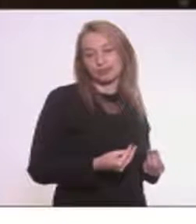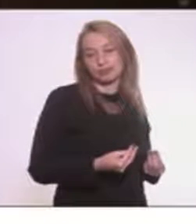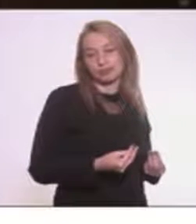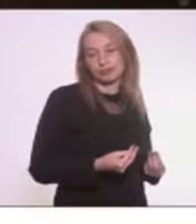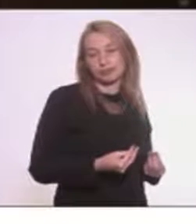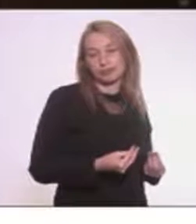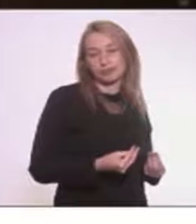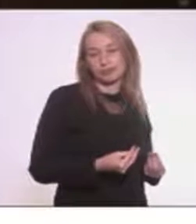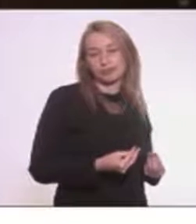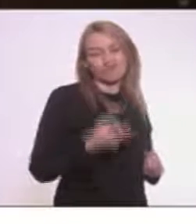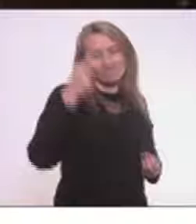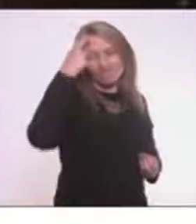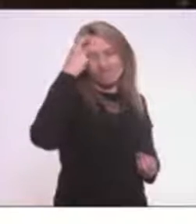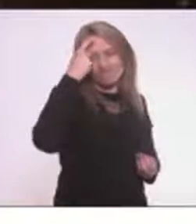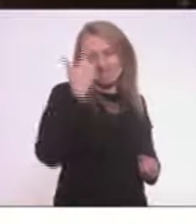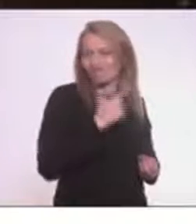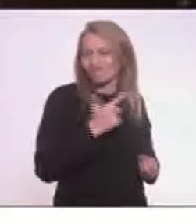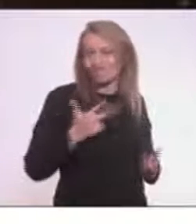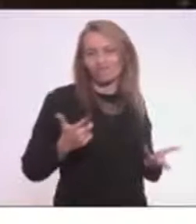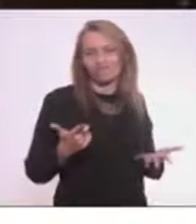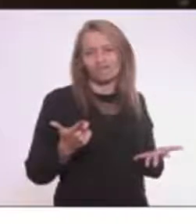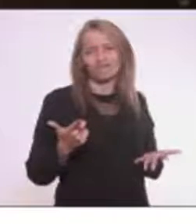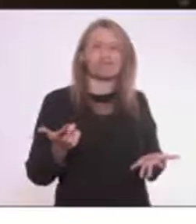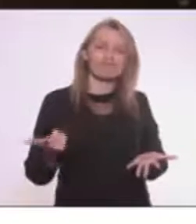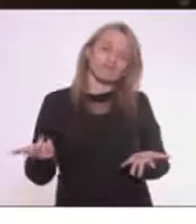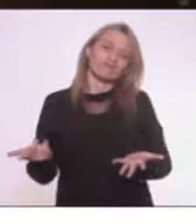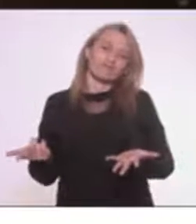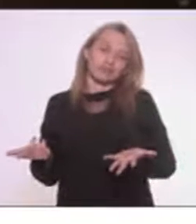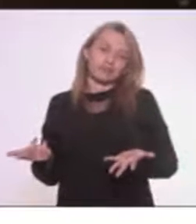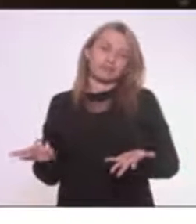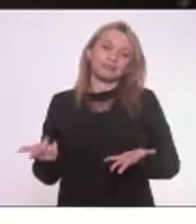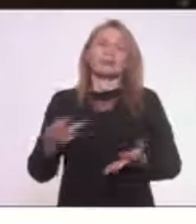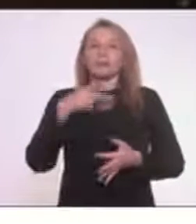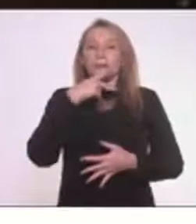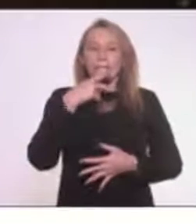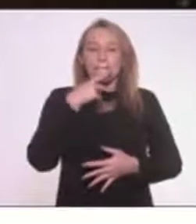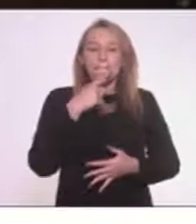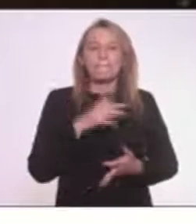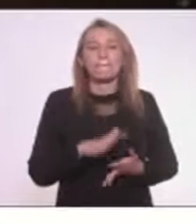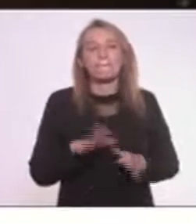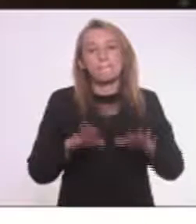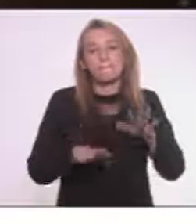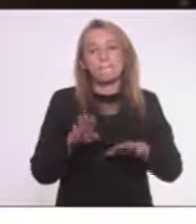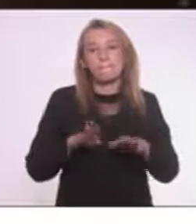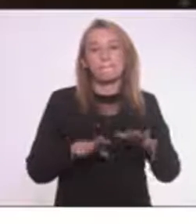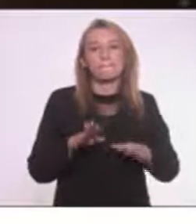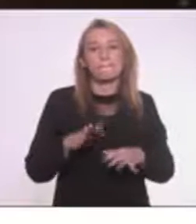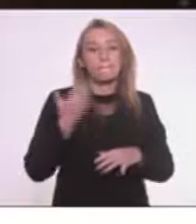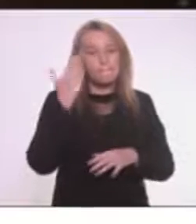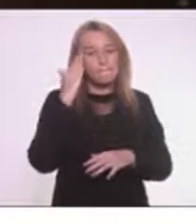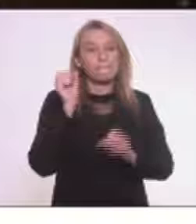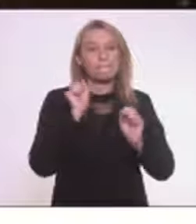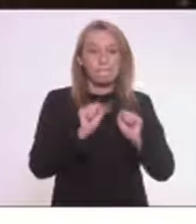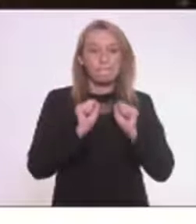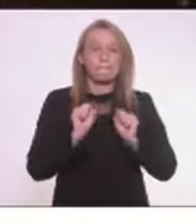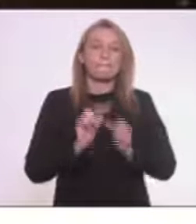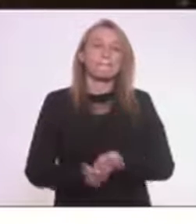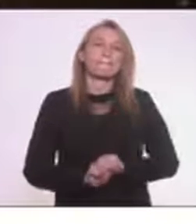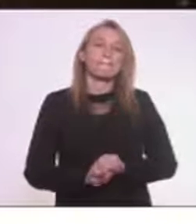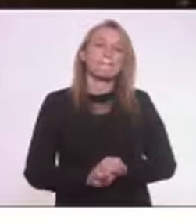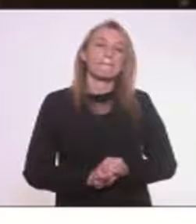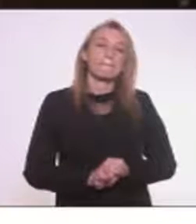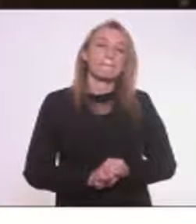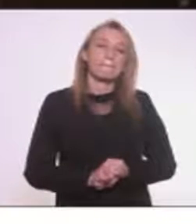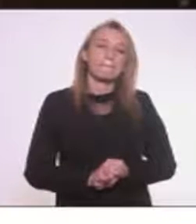não tendo consenso para isso? Porque quando tem consenso no parlamento, muitas vezes a gente entende que é possível